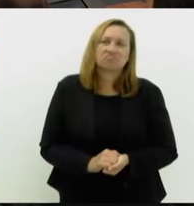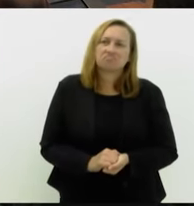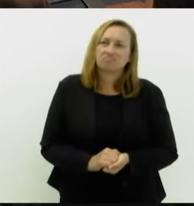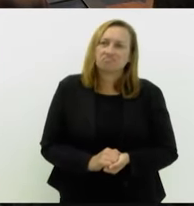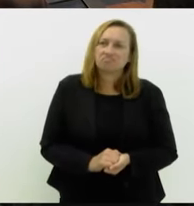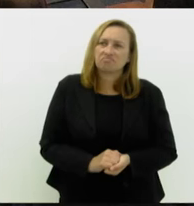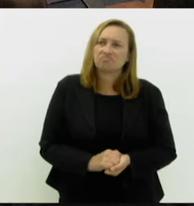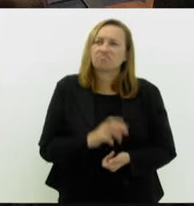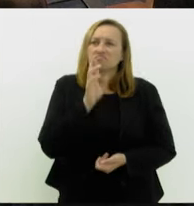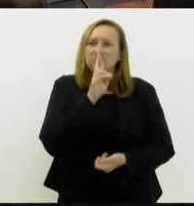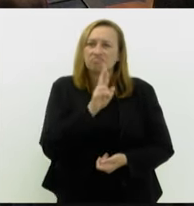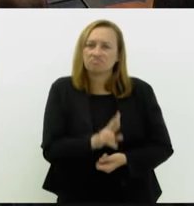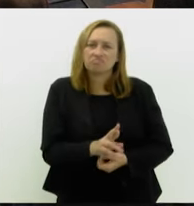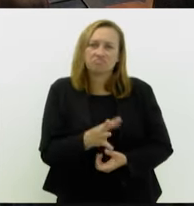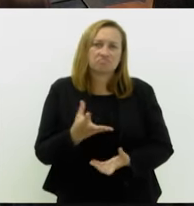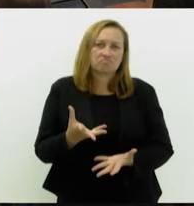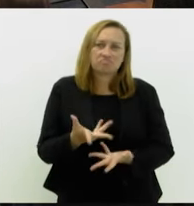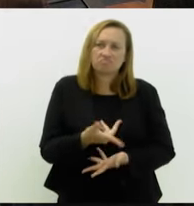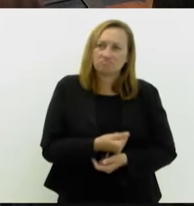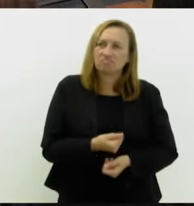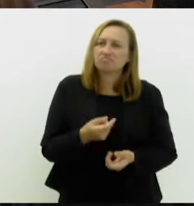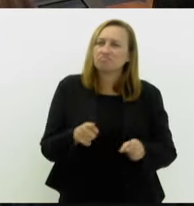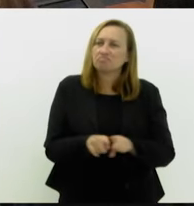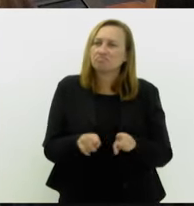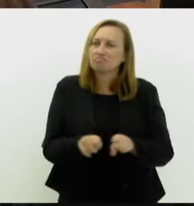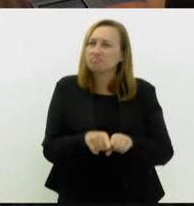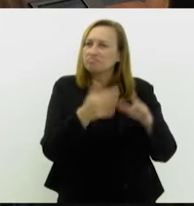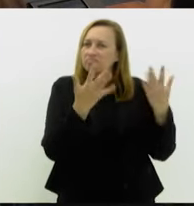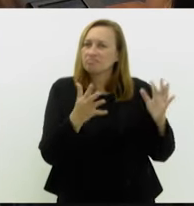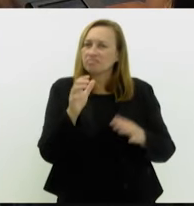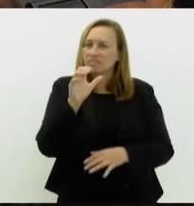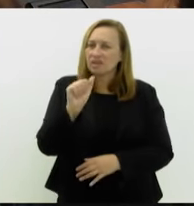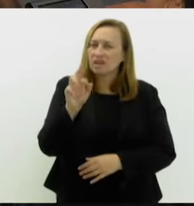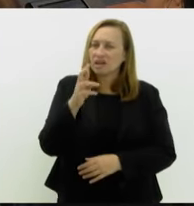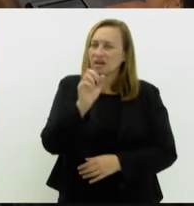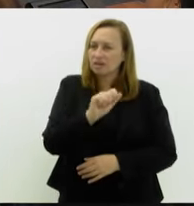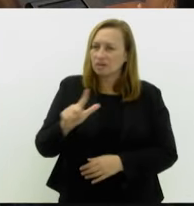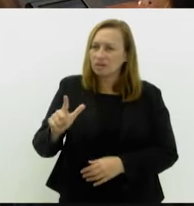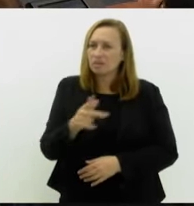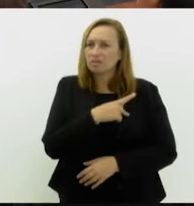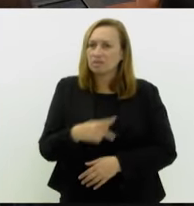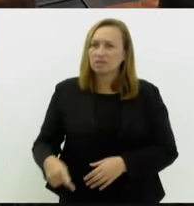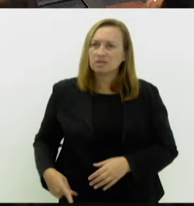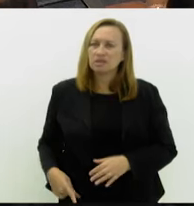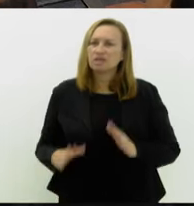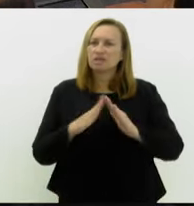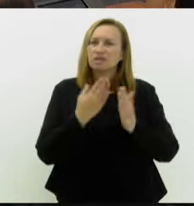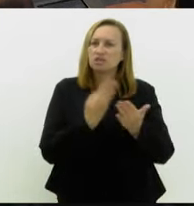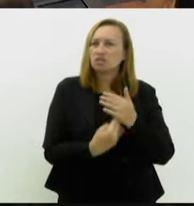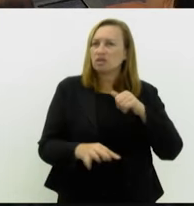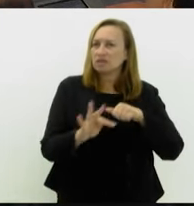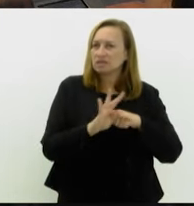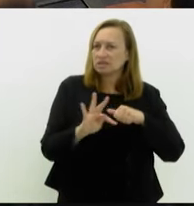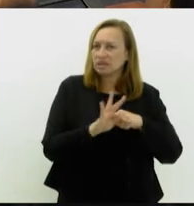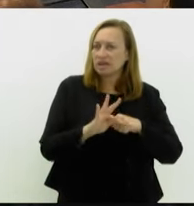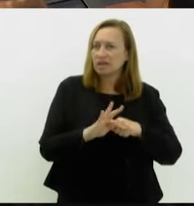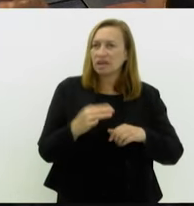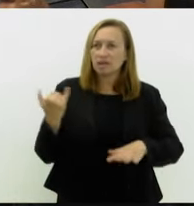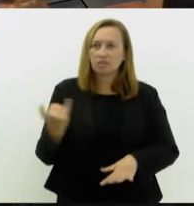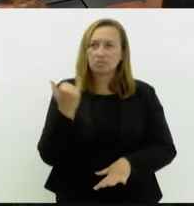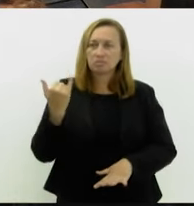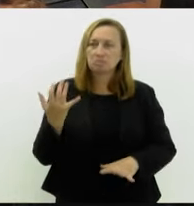e resultados incríveis queria também cumprimentar a Carol presidente da ftec a primeira mulher a presidir esse órgão tão importante que tá